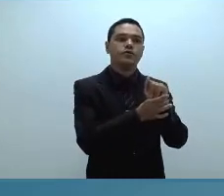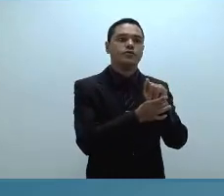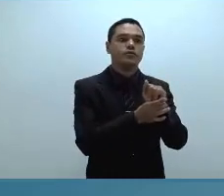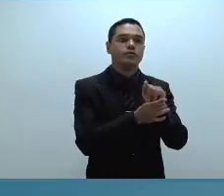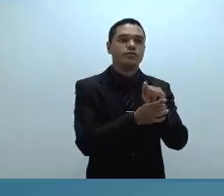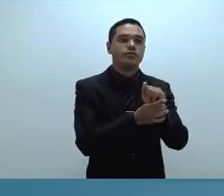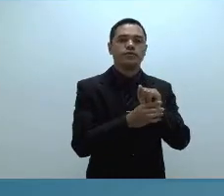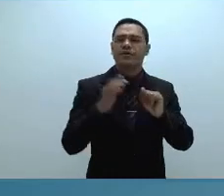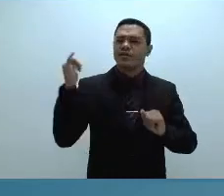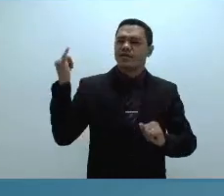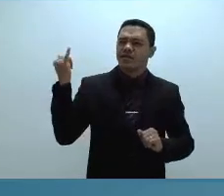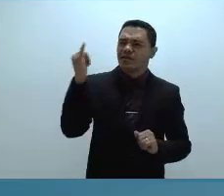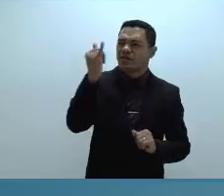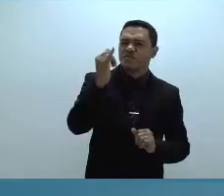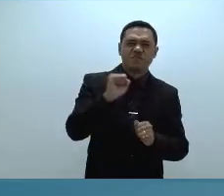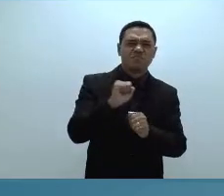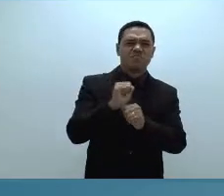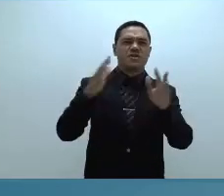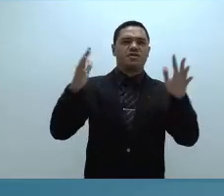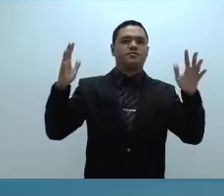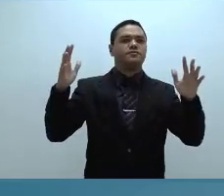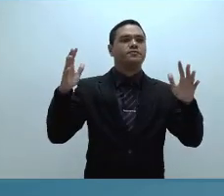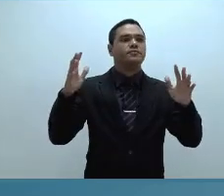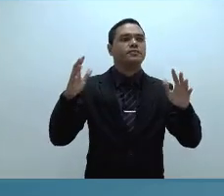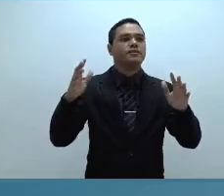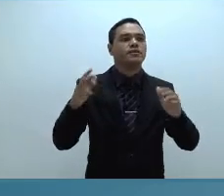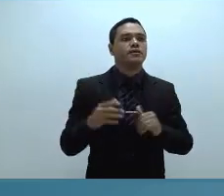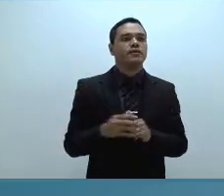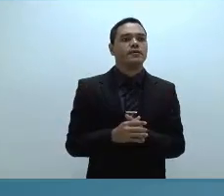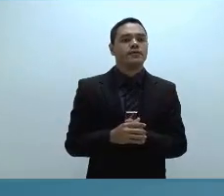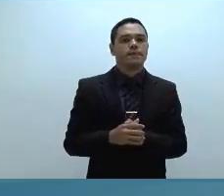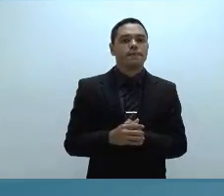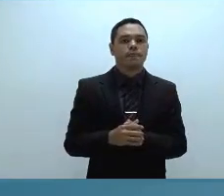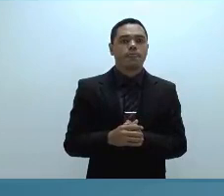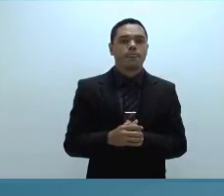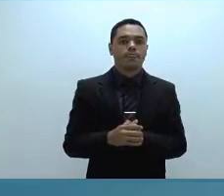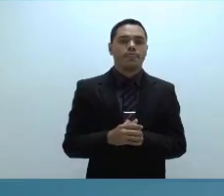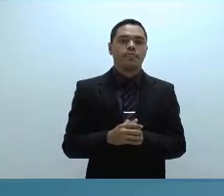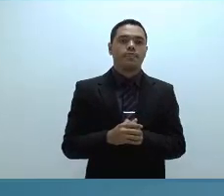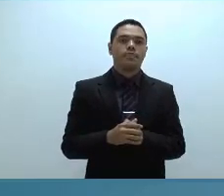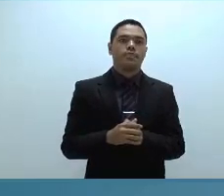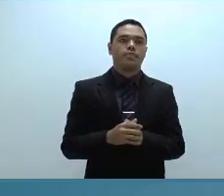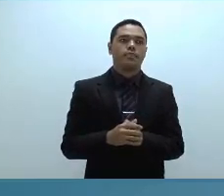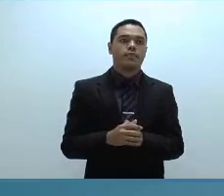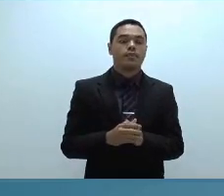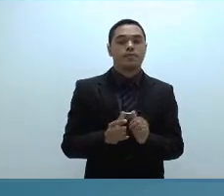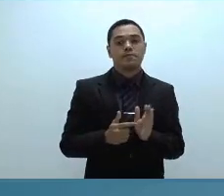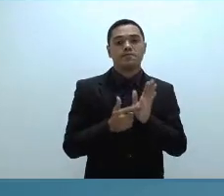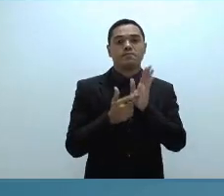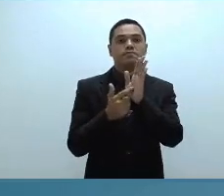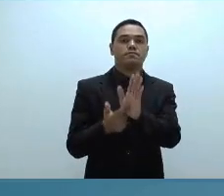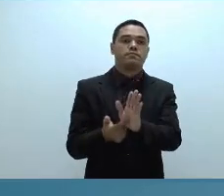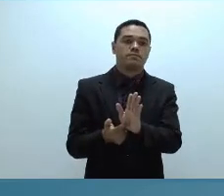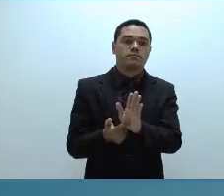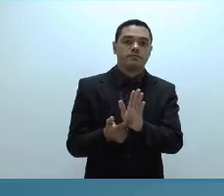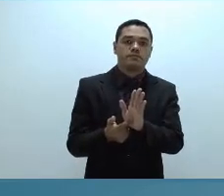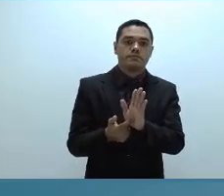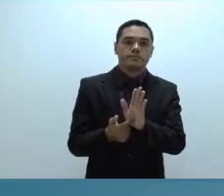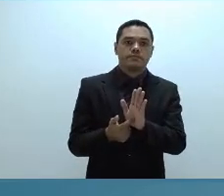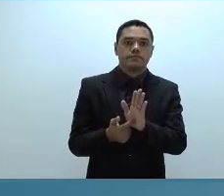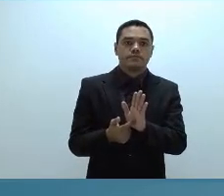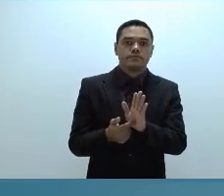de descarga de energia elétrica. Não havendo que se falar no caso, quanto bem o entendimento